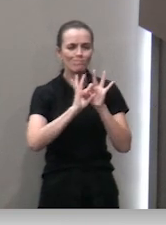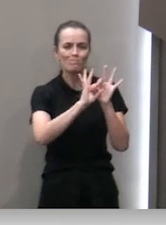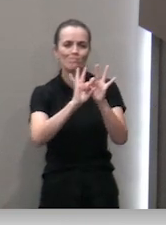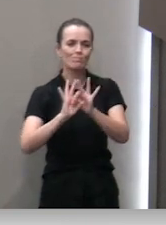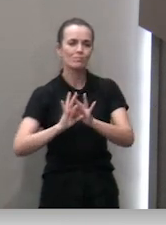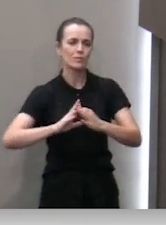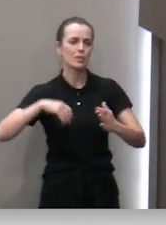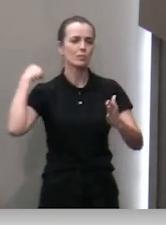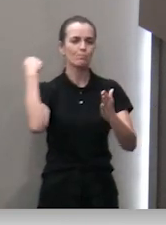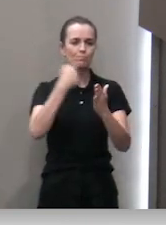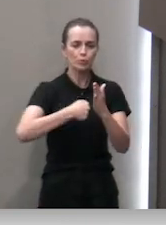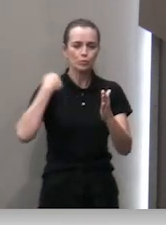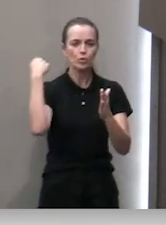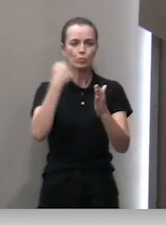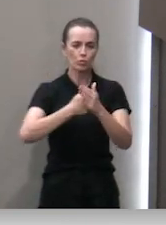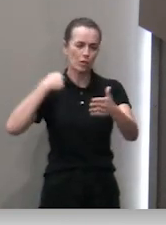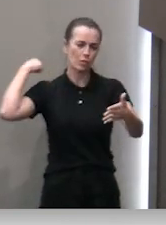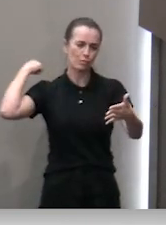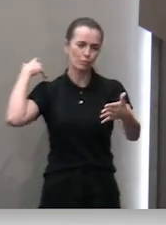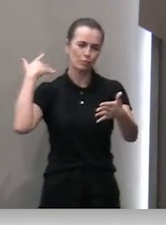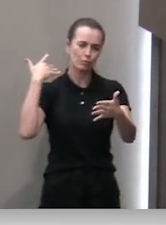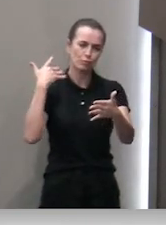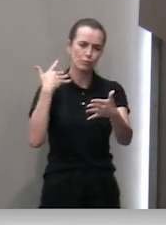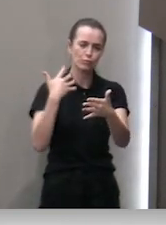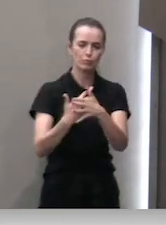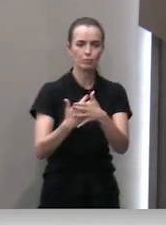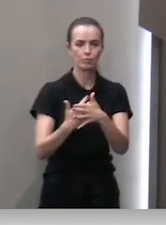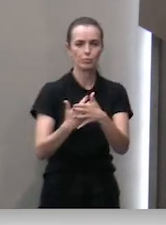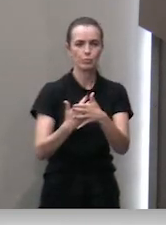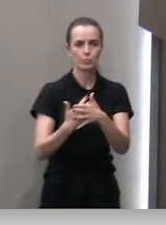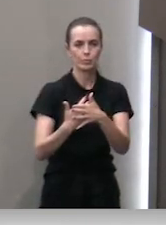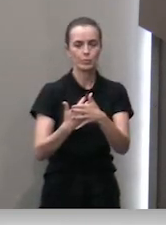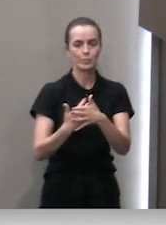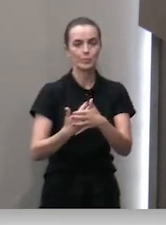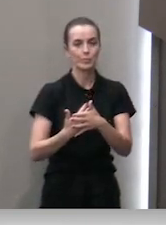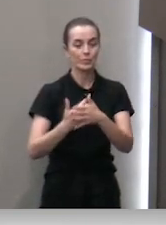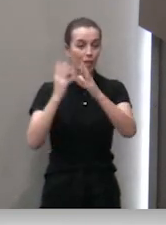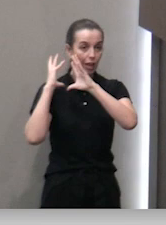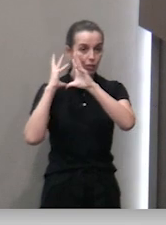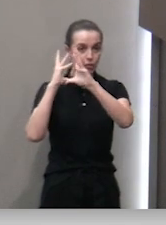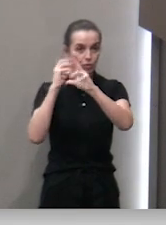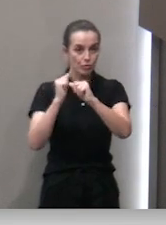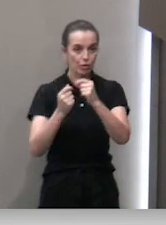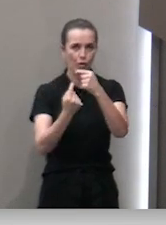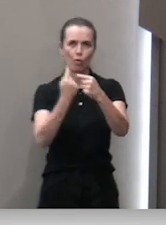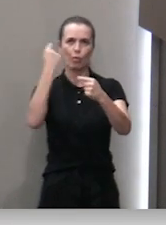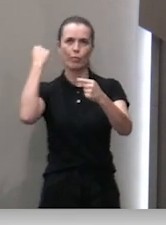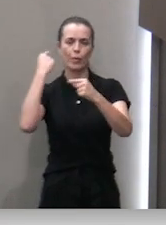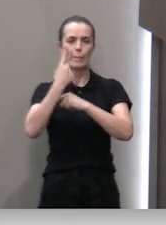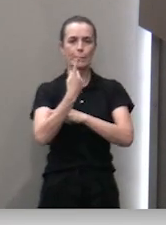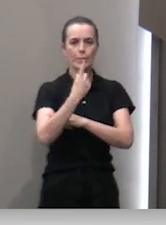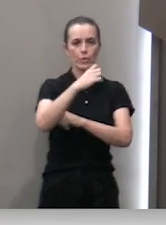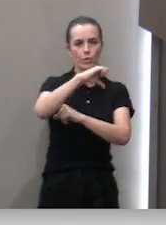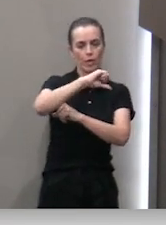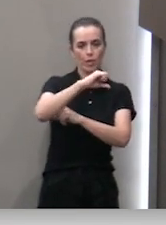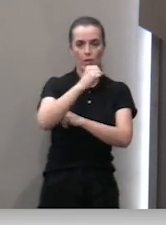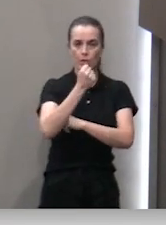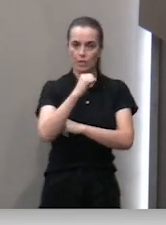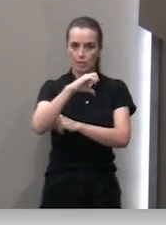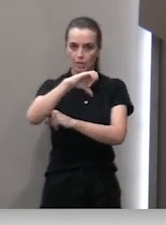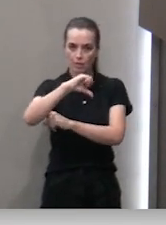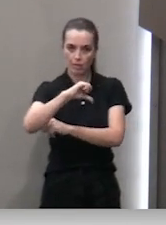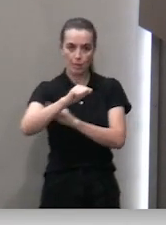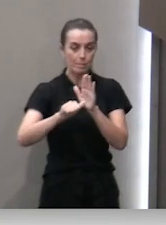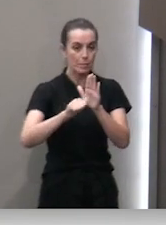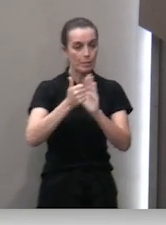batalhas travadas no decorrer da história. A história se inicia em 1989 com o